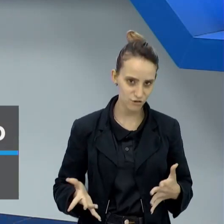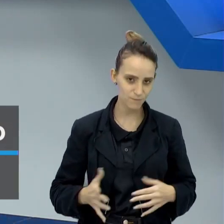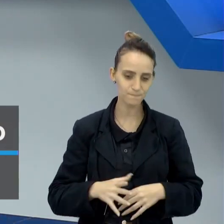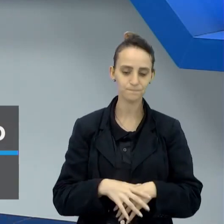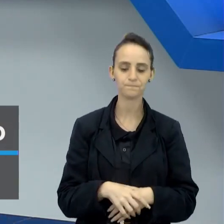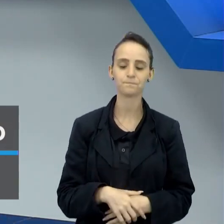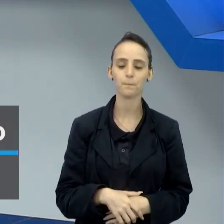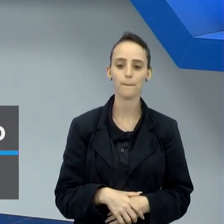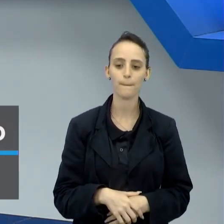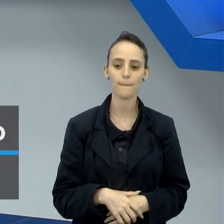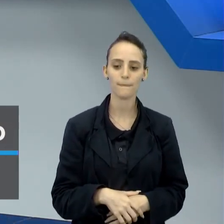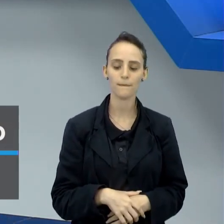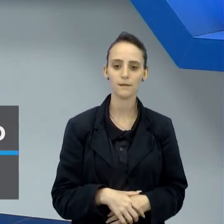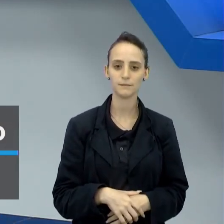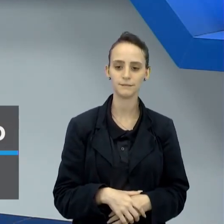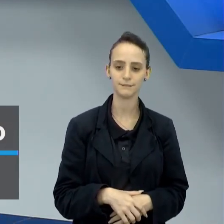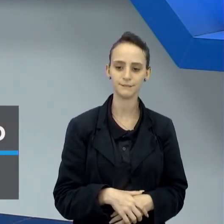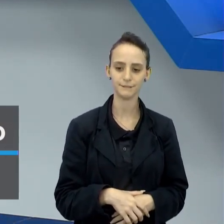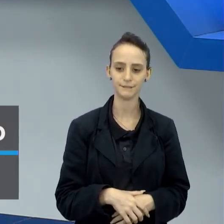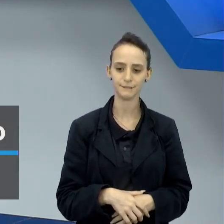repertórios que estão